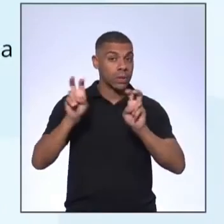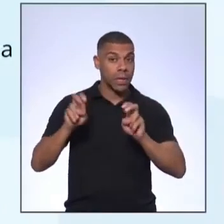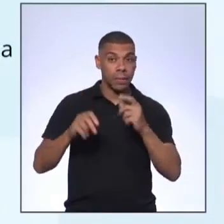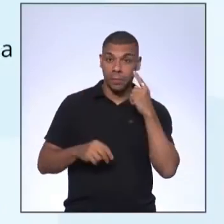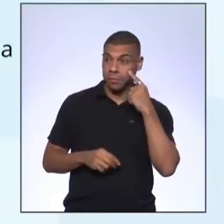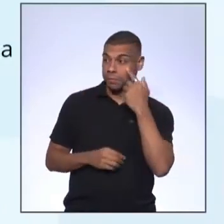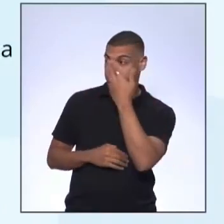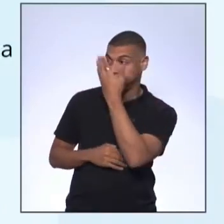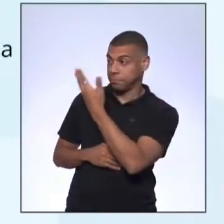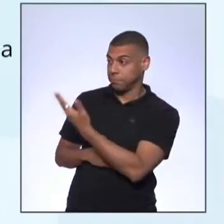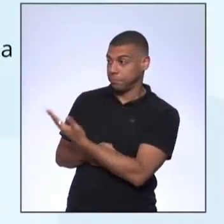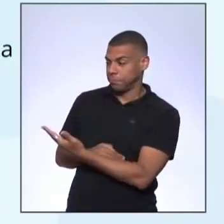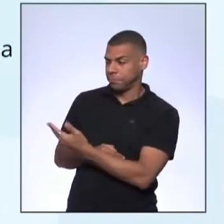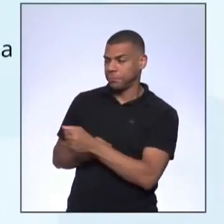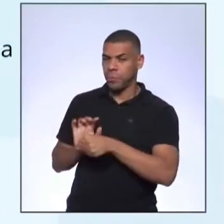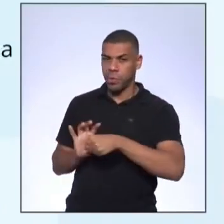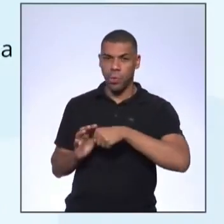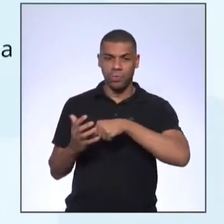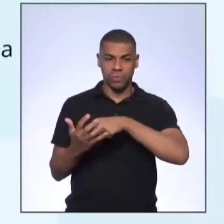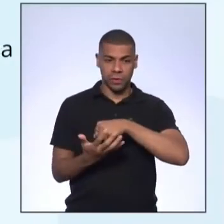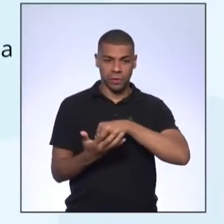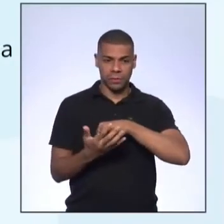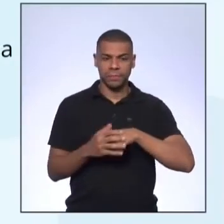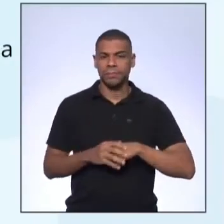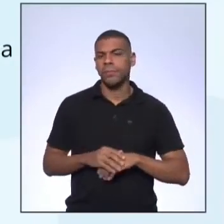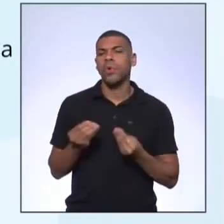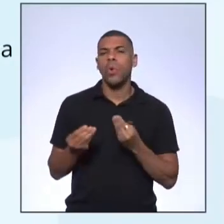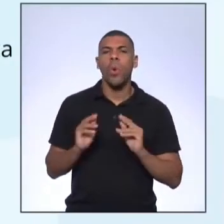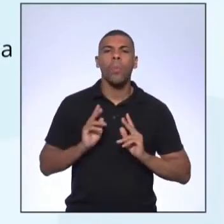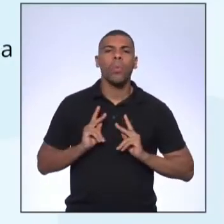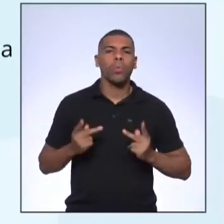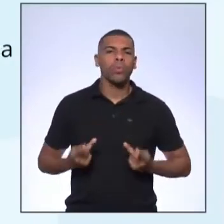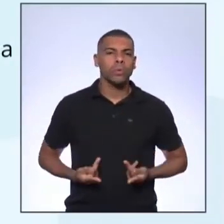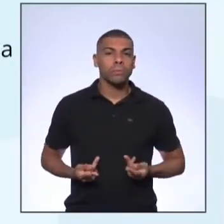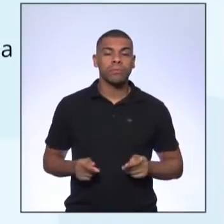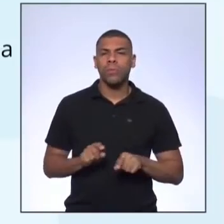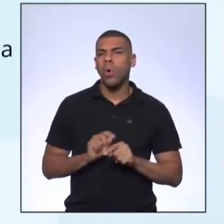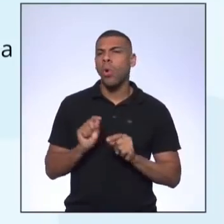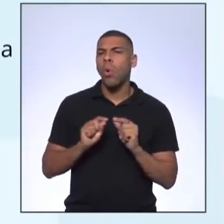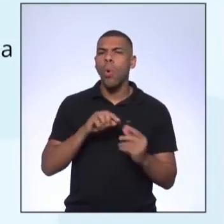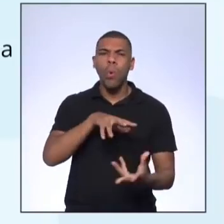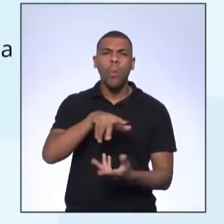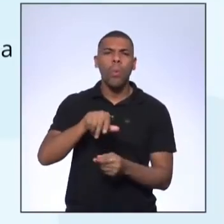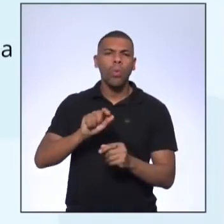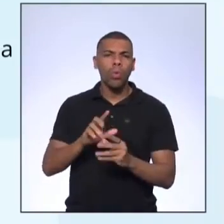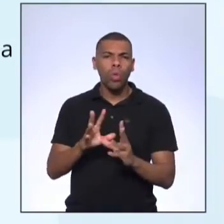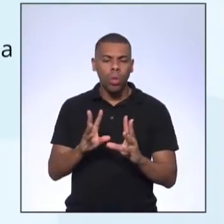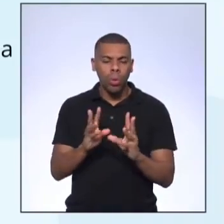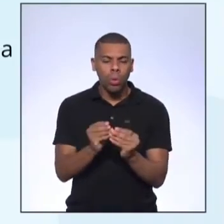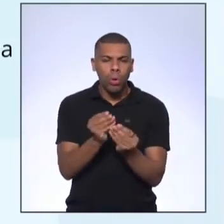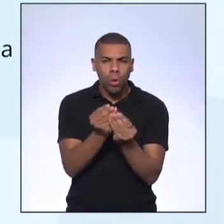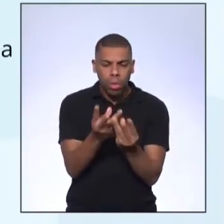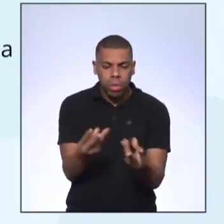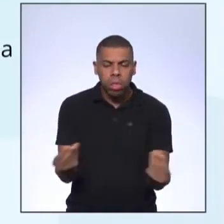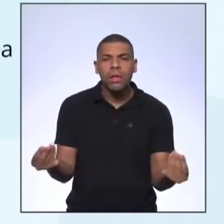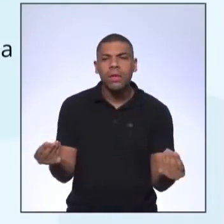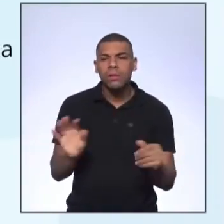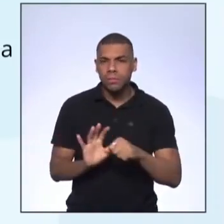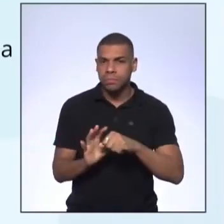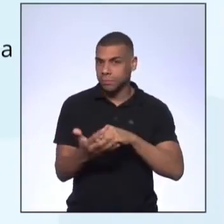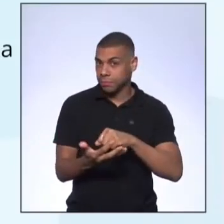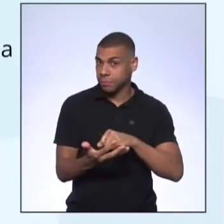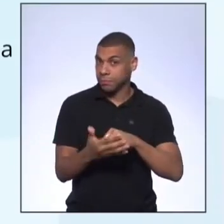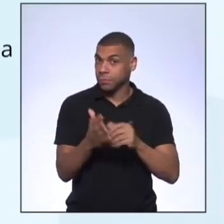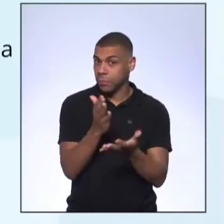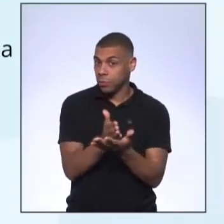tela. Covid-19 e versus comportamento humano. Que mundo poderemos ter pós-pandemia? Esse foi um tema que a gente trabalhou.